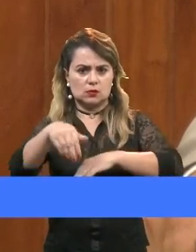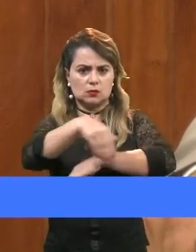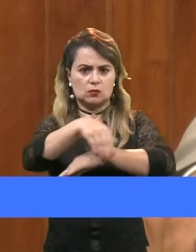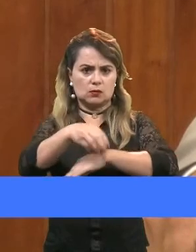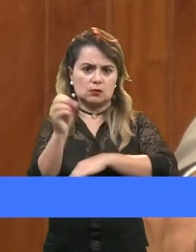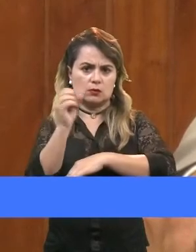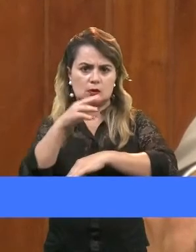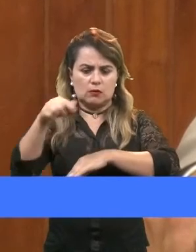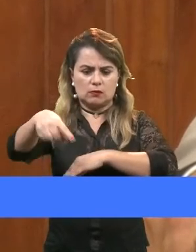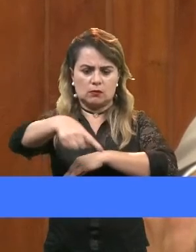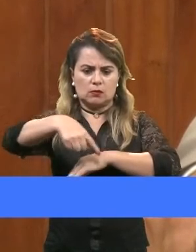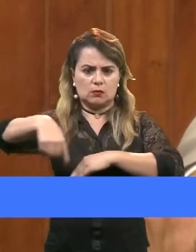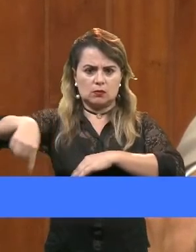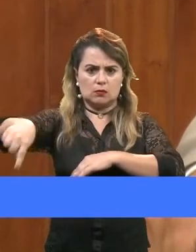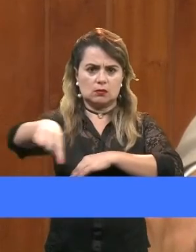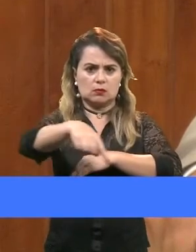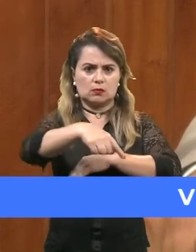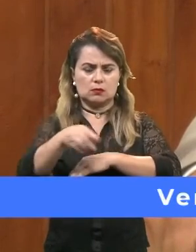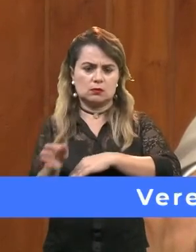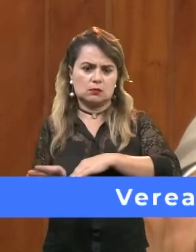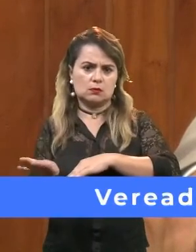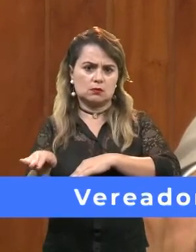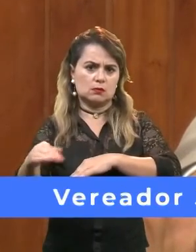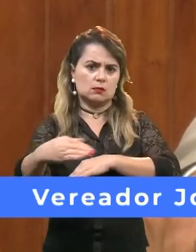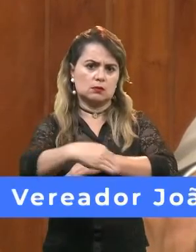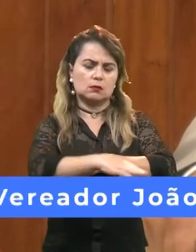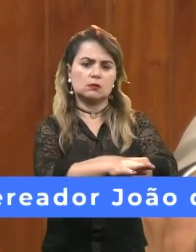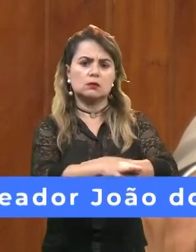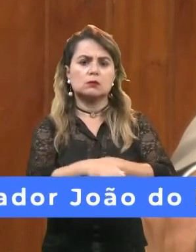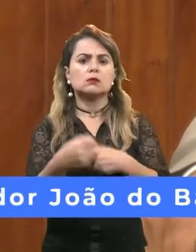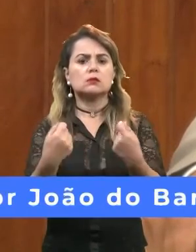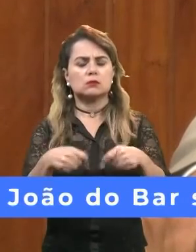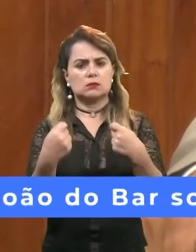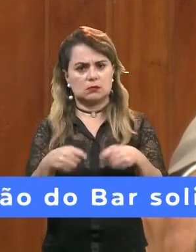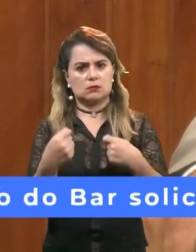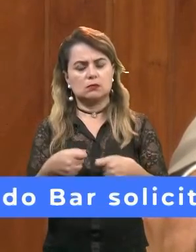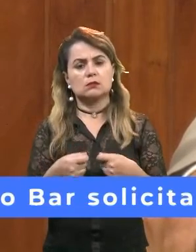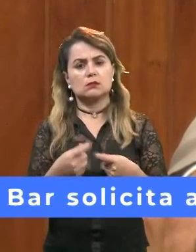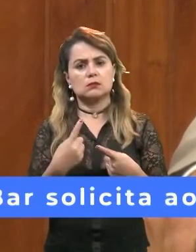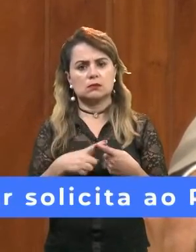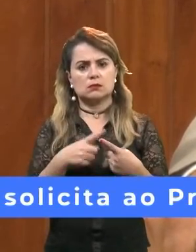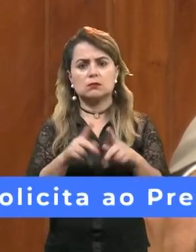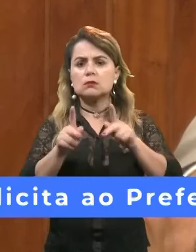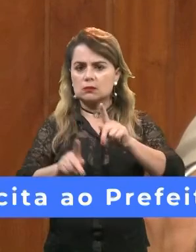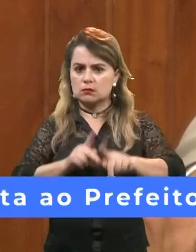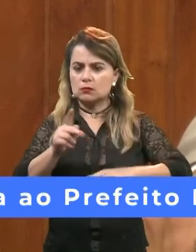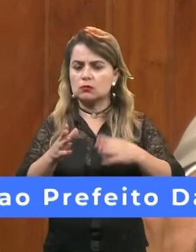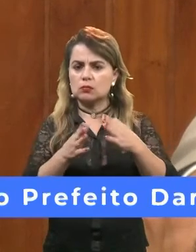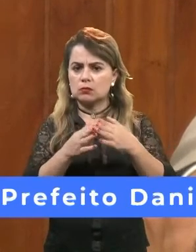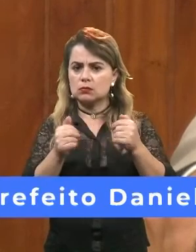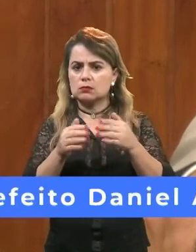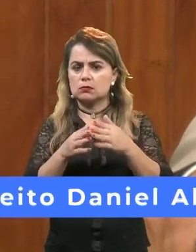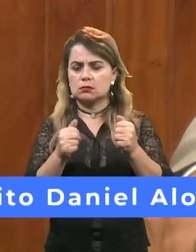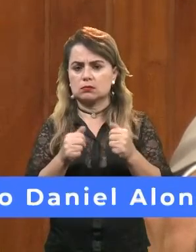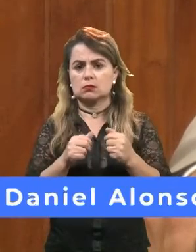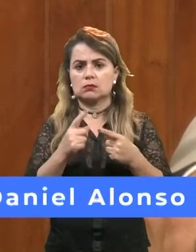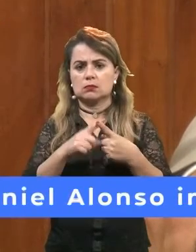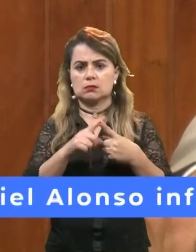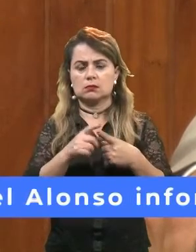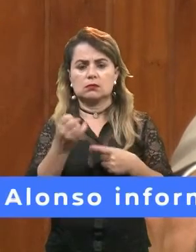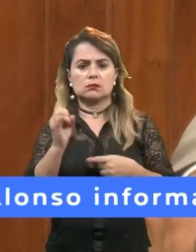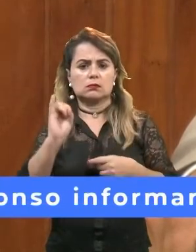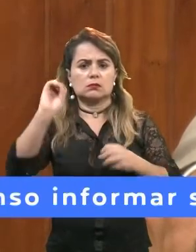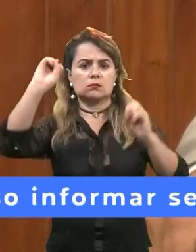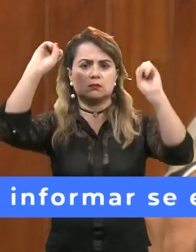Figueirinha, porque é um assunto também bem debatido com a população. Quando há evento ali no Nikkei Club, todos os anos,